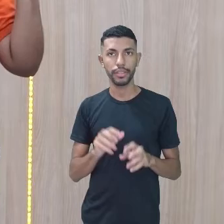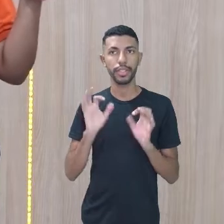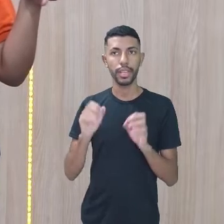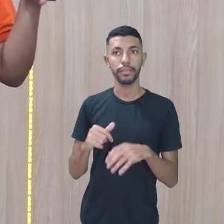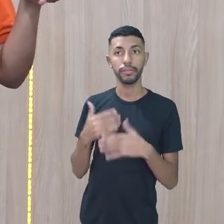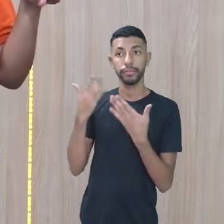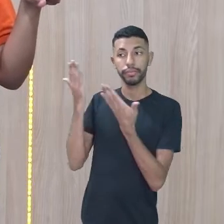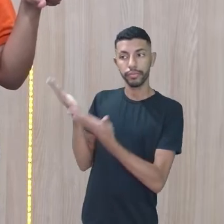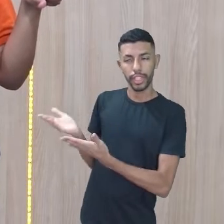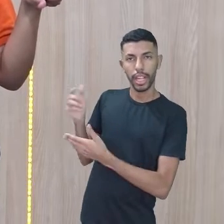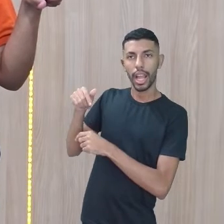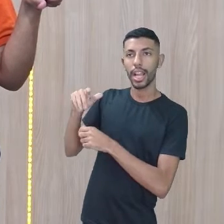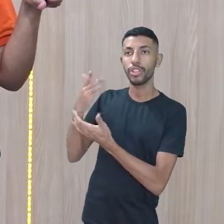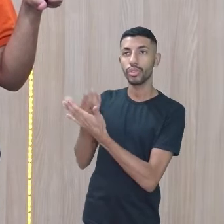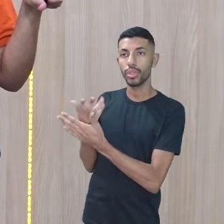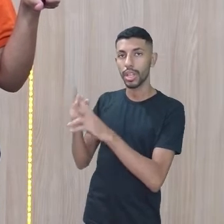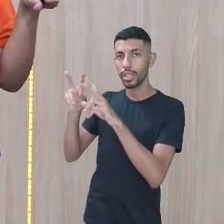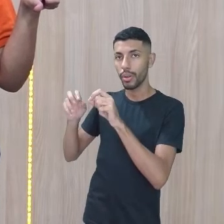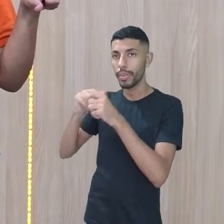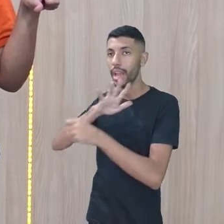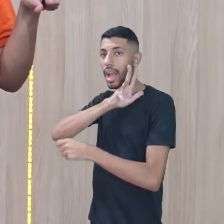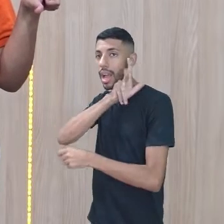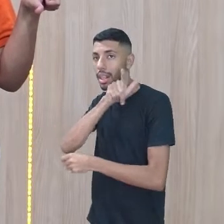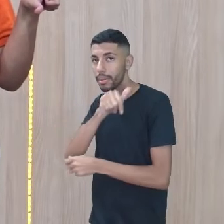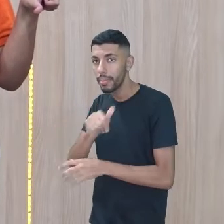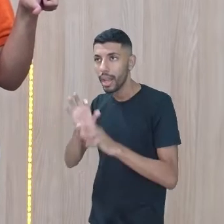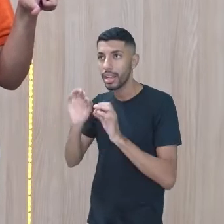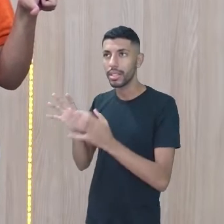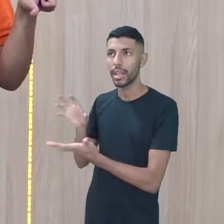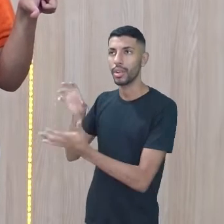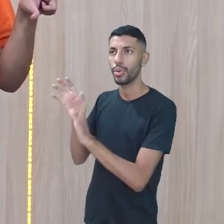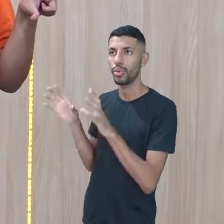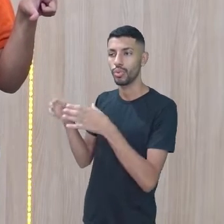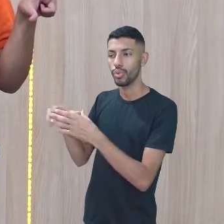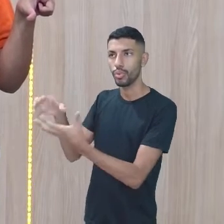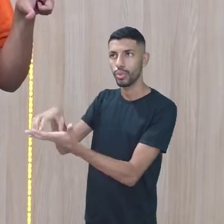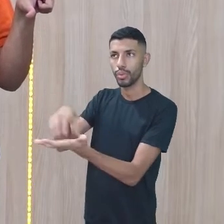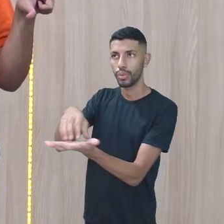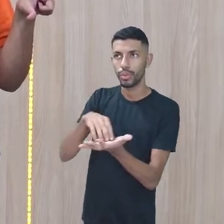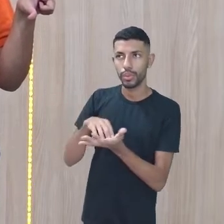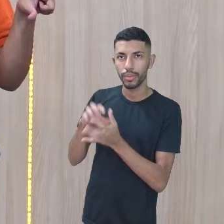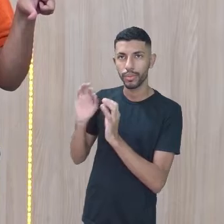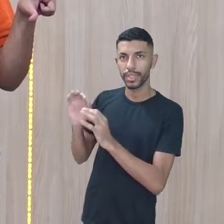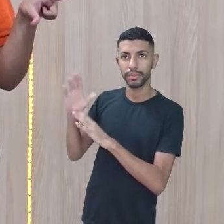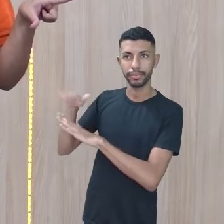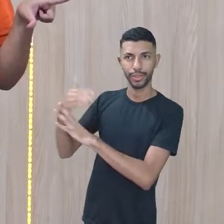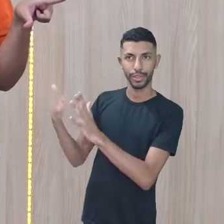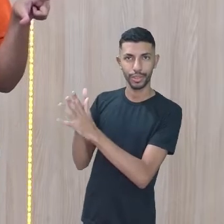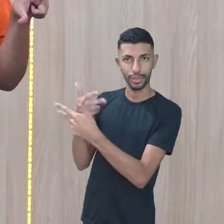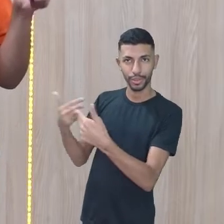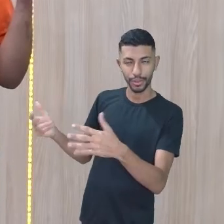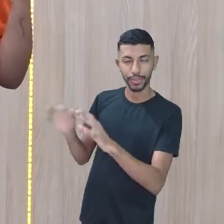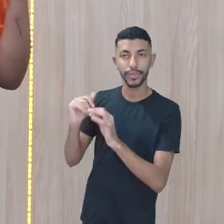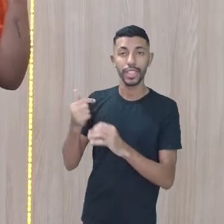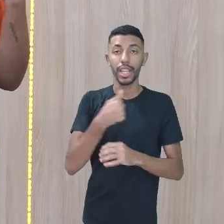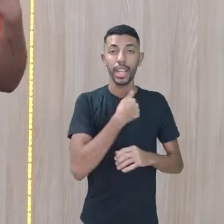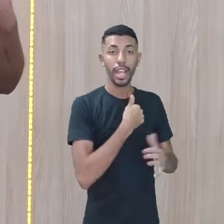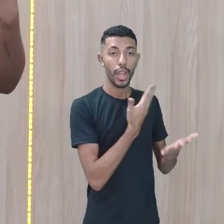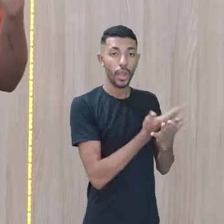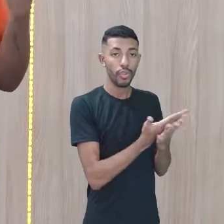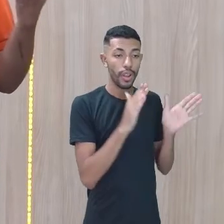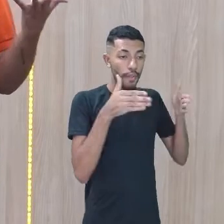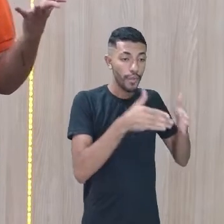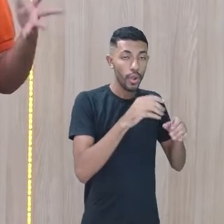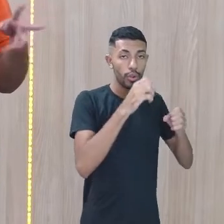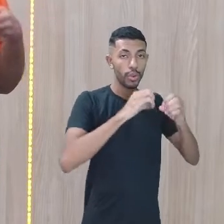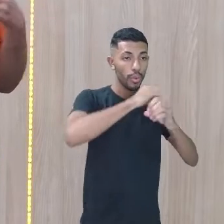Então, a Adriana vai estudar sobre os animais, sobre os reinos, tá certo? Filo, tudo isso. E eu vou estudar